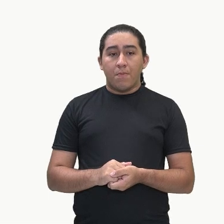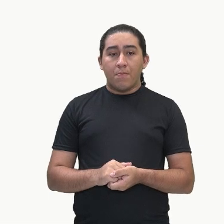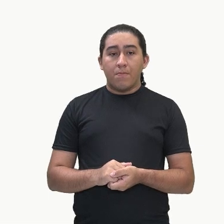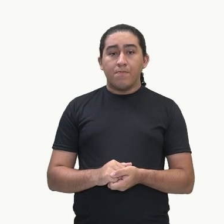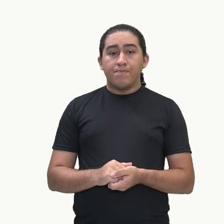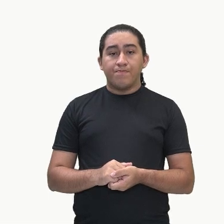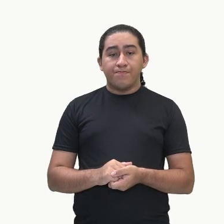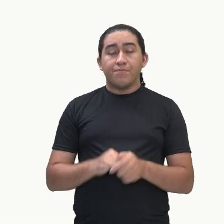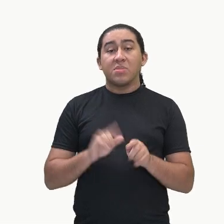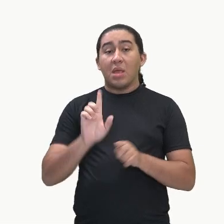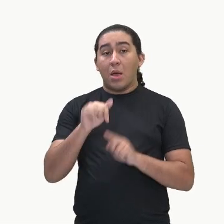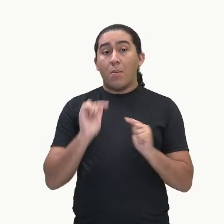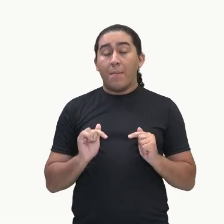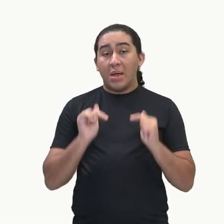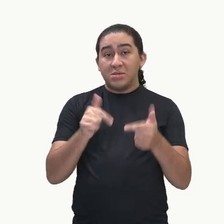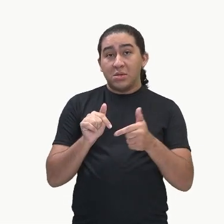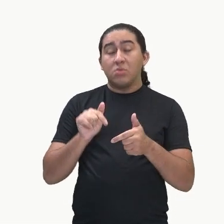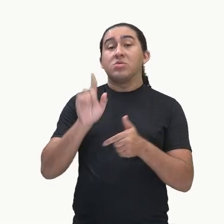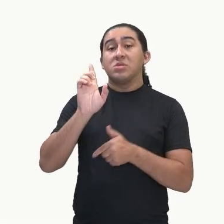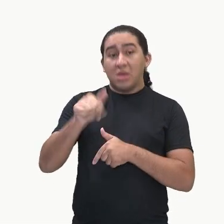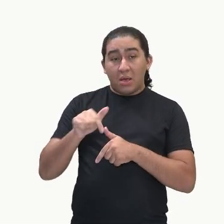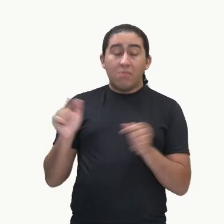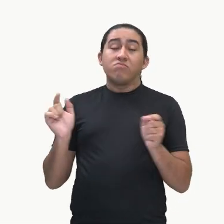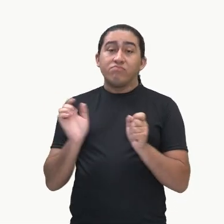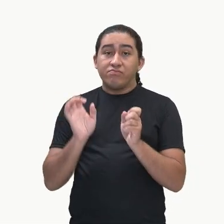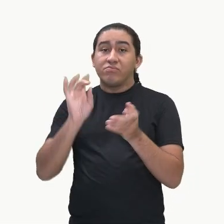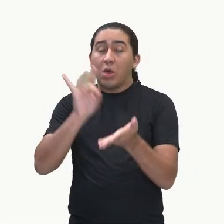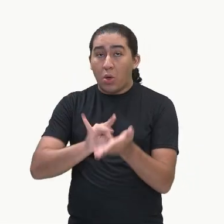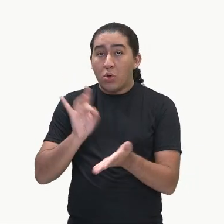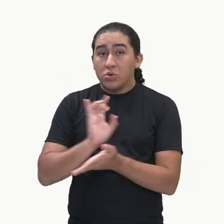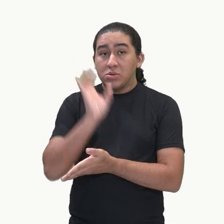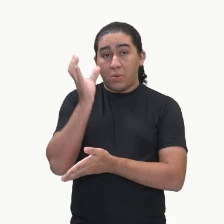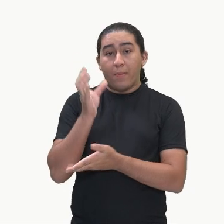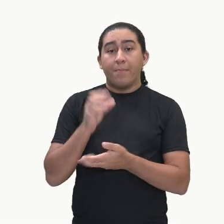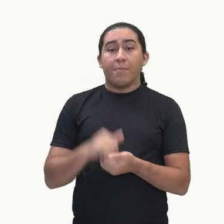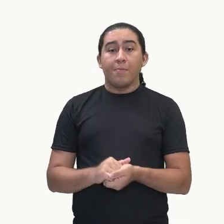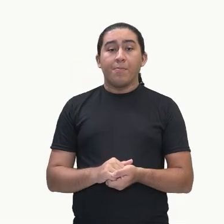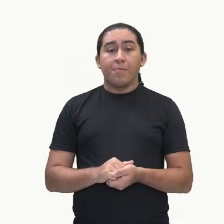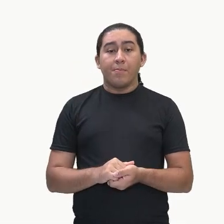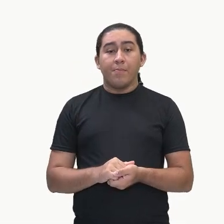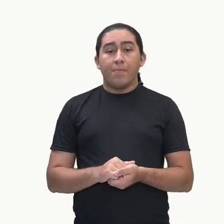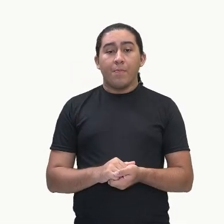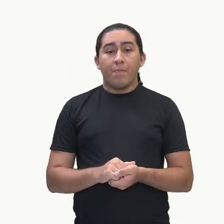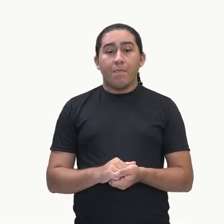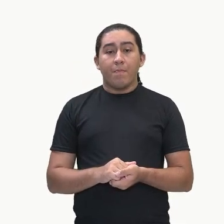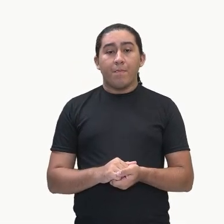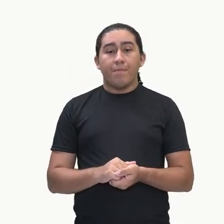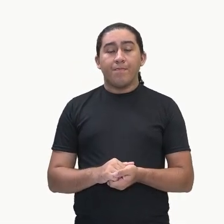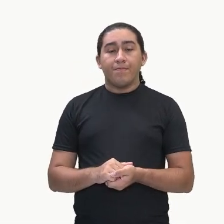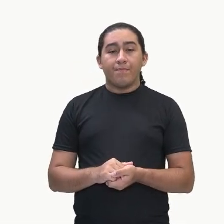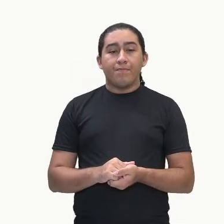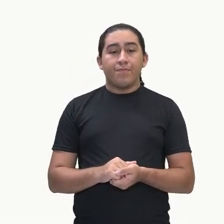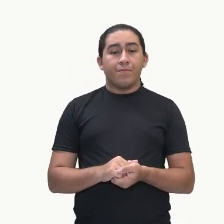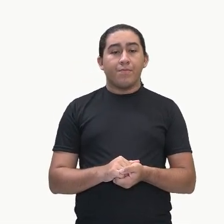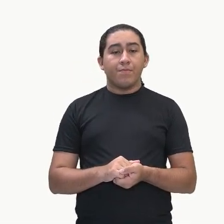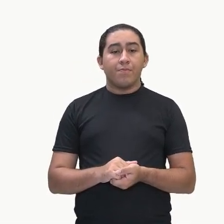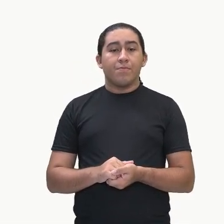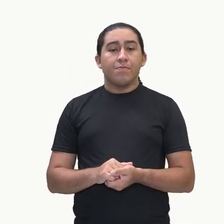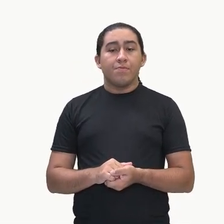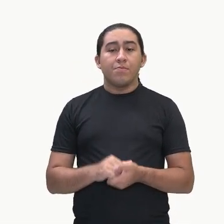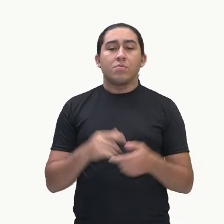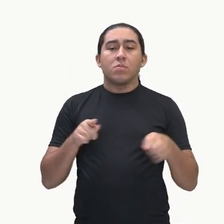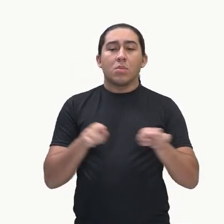foi concluída, né? E que minha ternura não ficou na estrada. Né? O